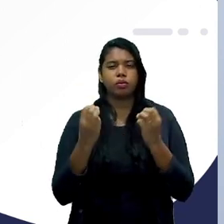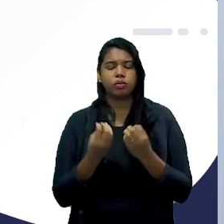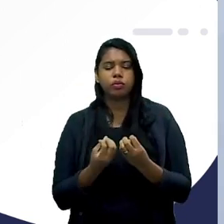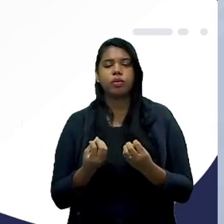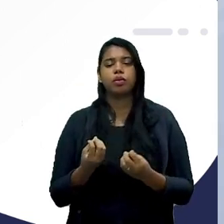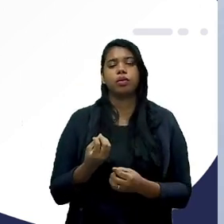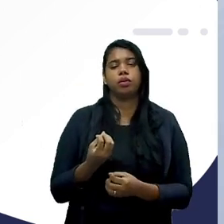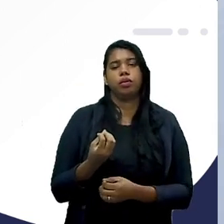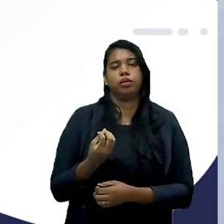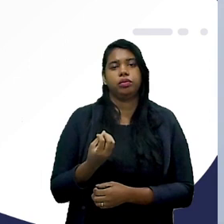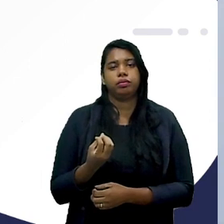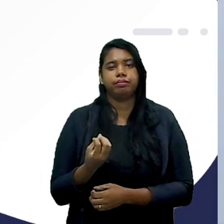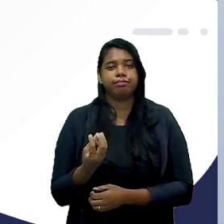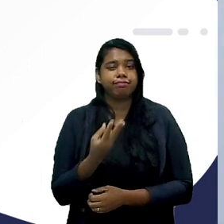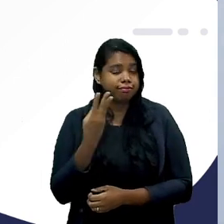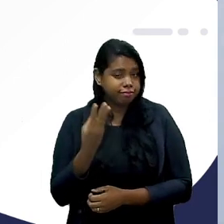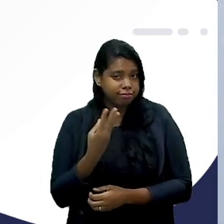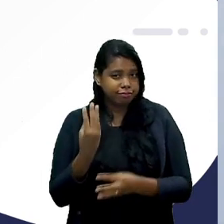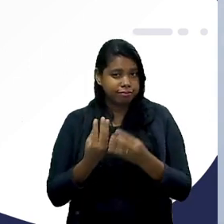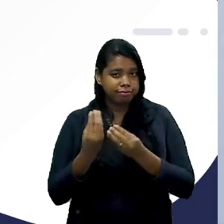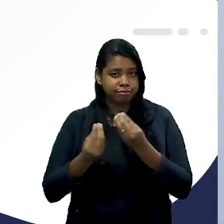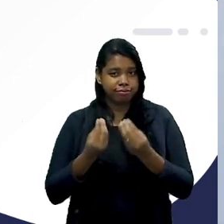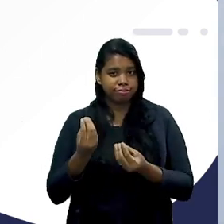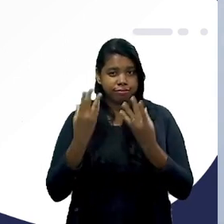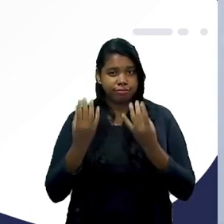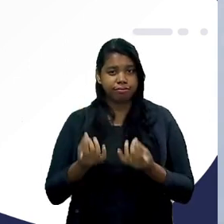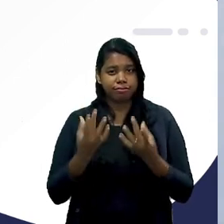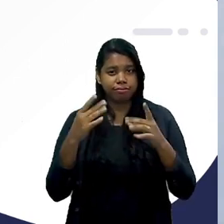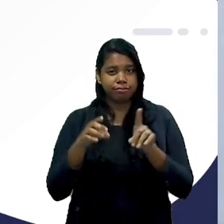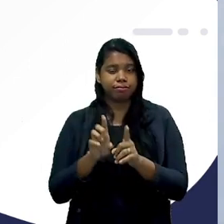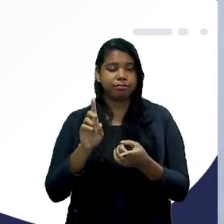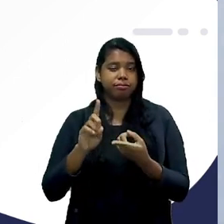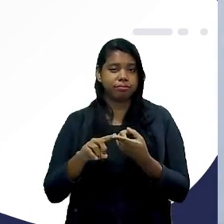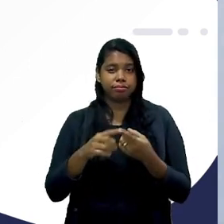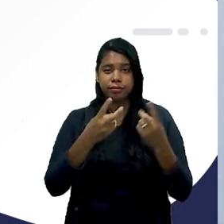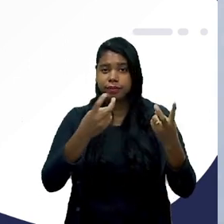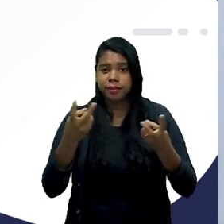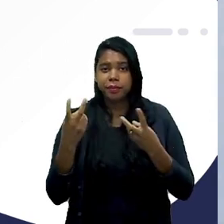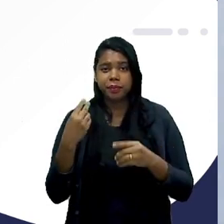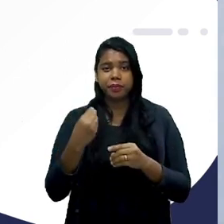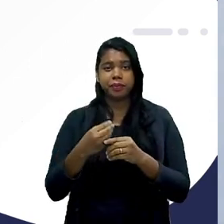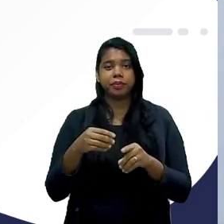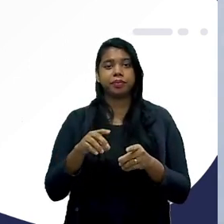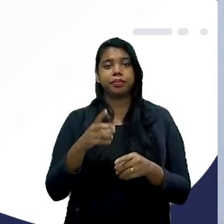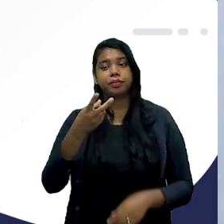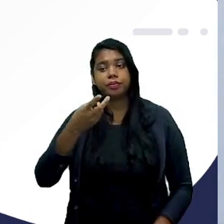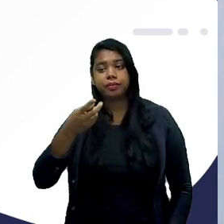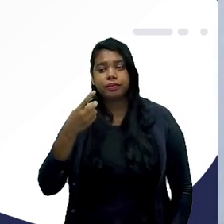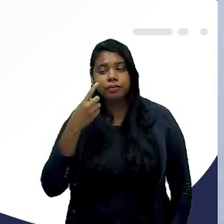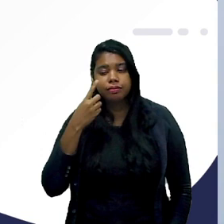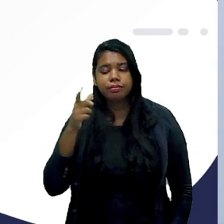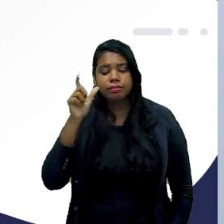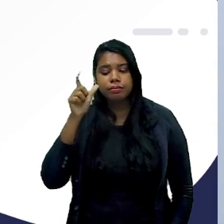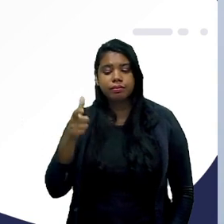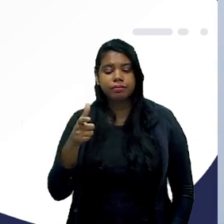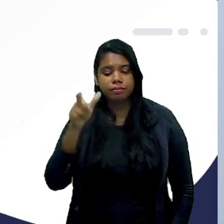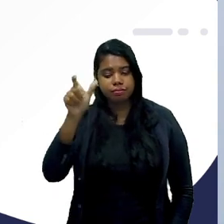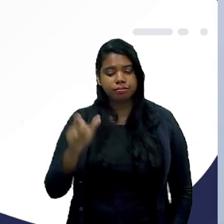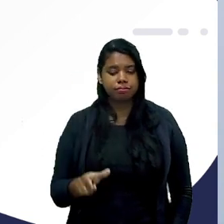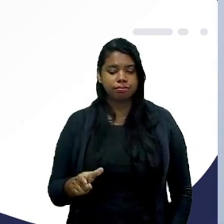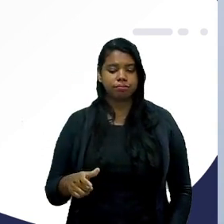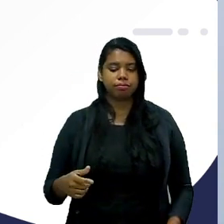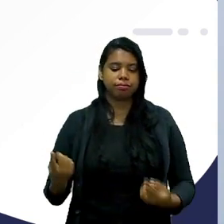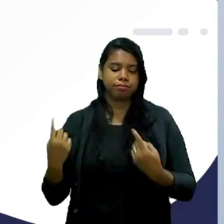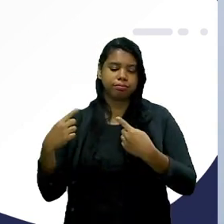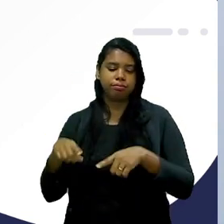ela vai ser colocado no mercado para atender às expectativas e os interesses dos seus clientes se manter competitivo no